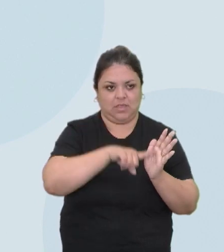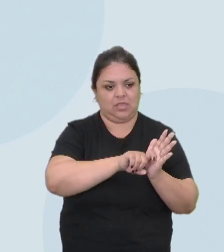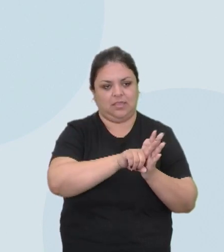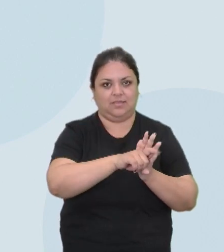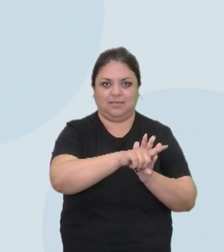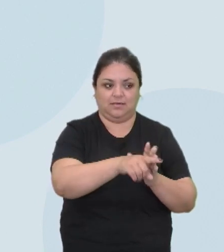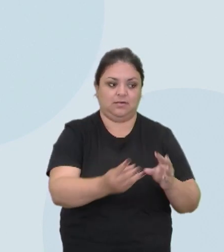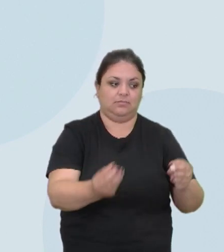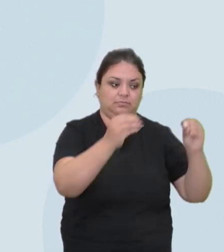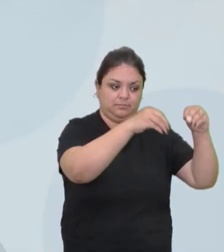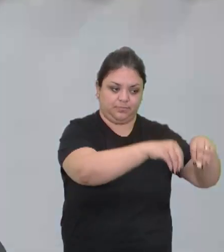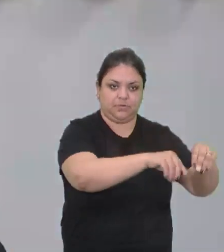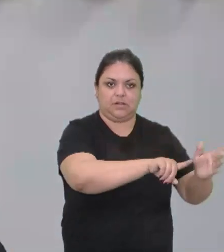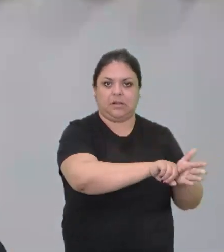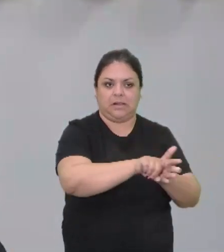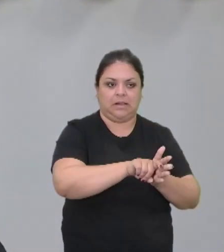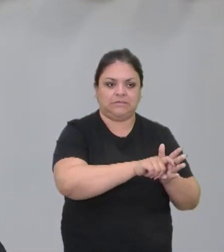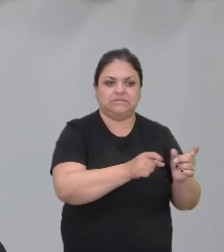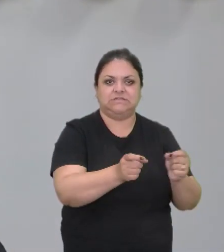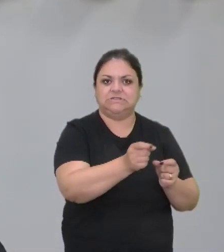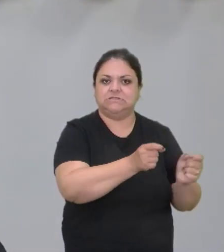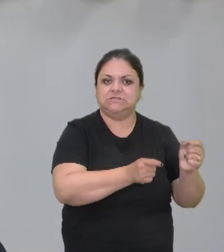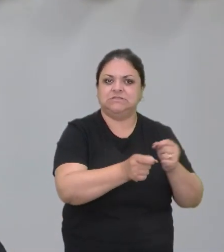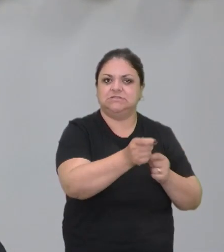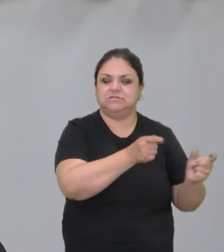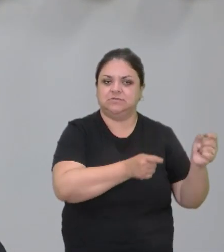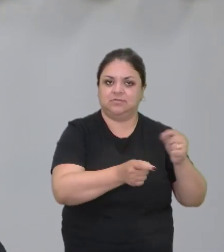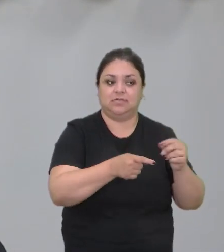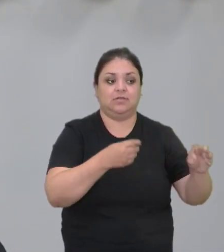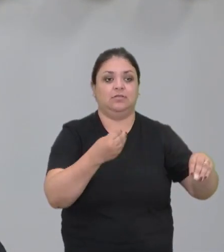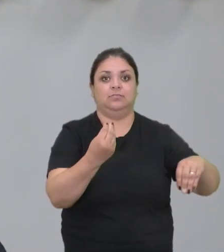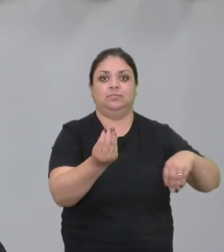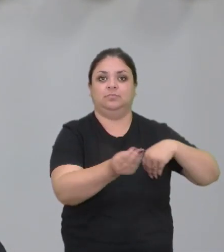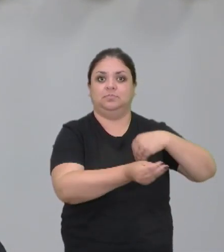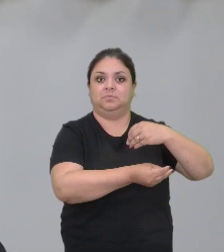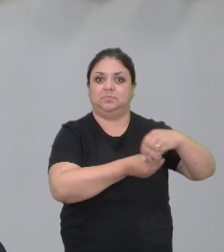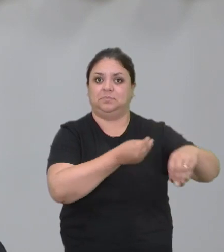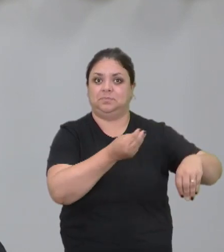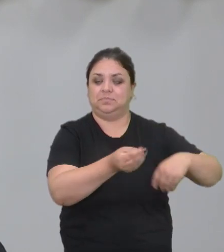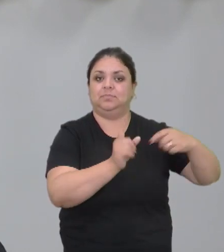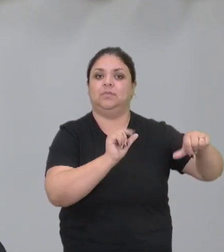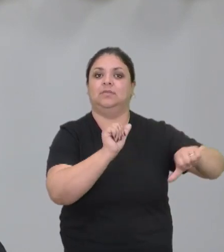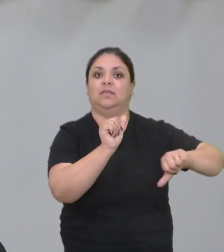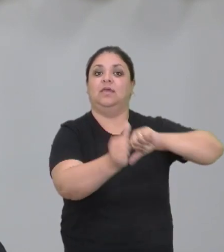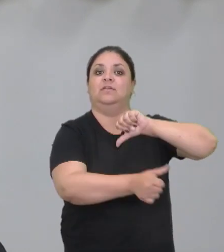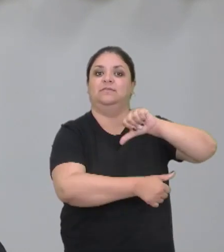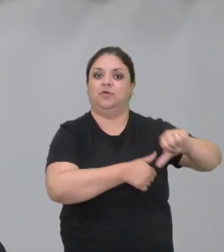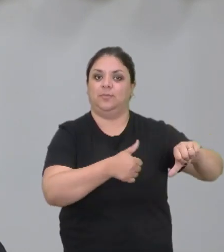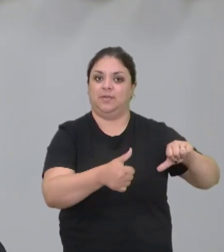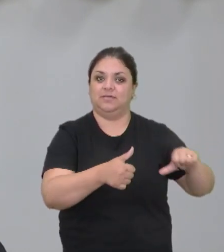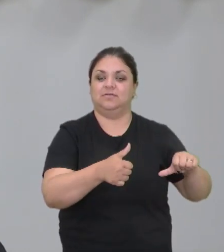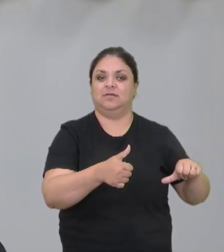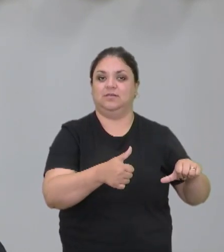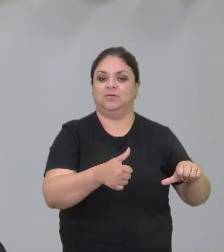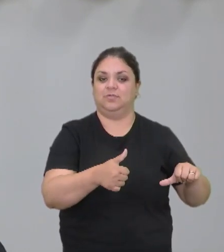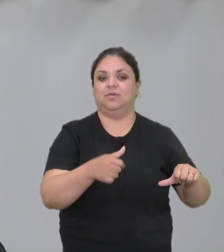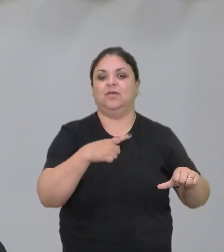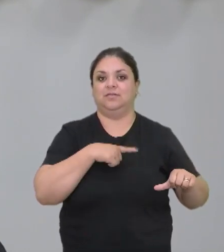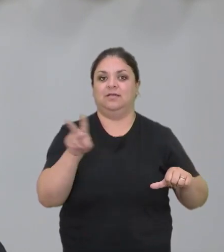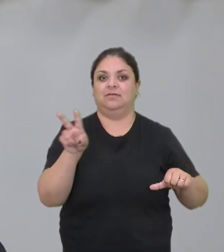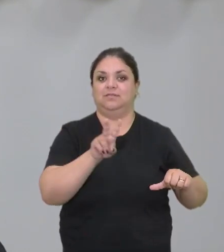seja, essa transformação desses resíduos em nutrientes, se dá na presença